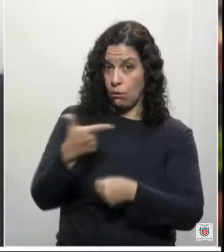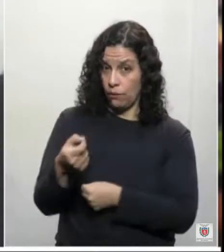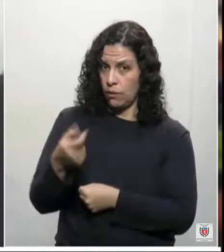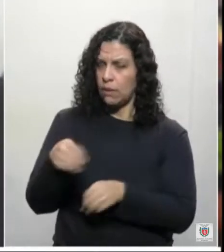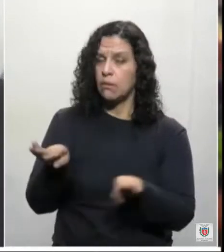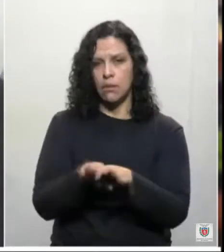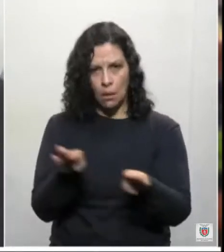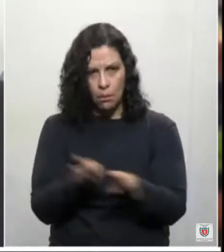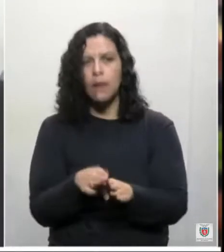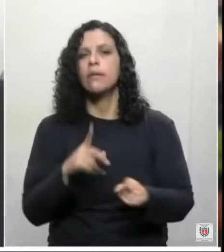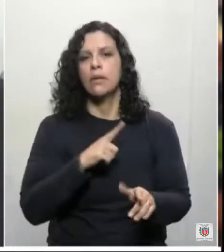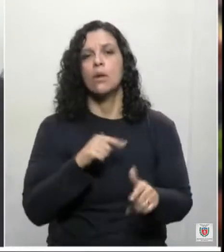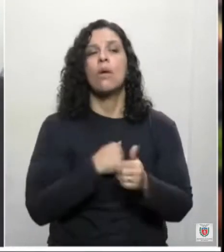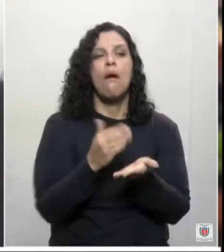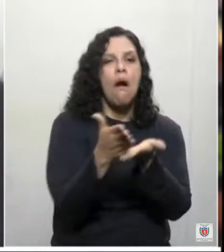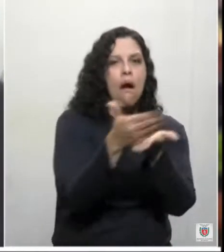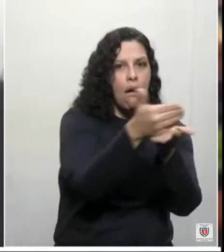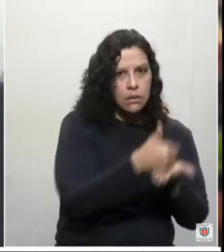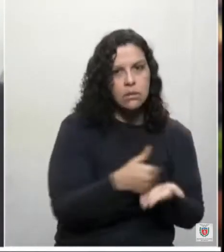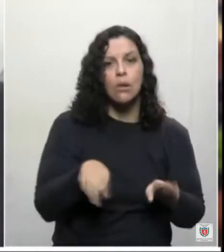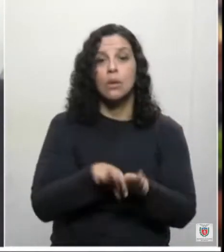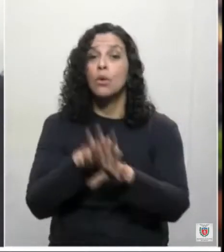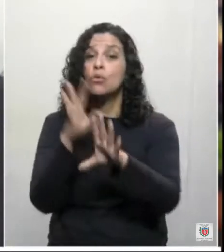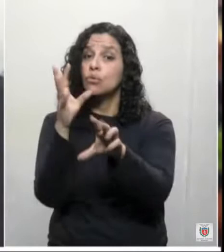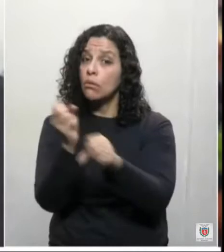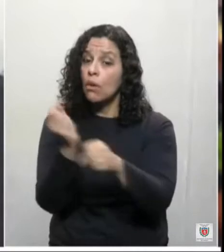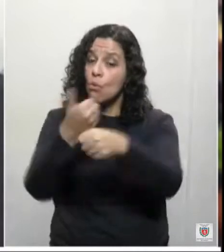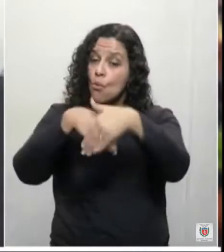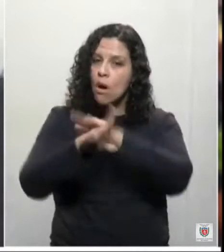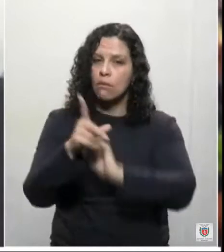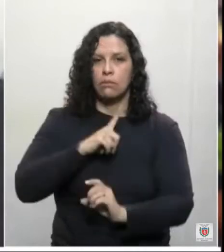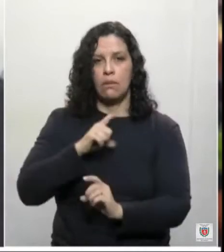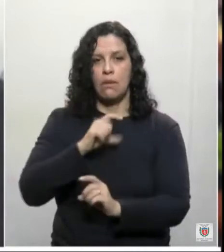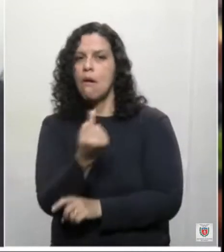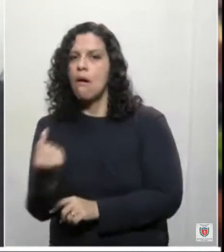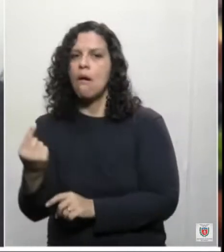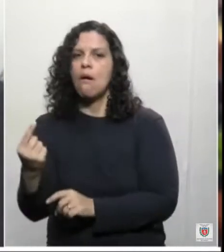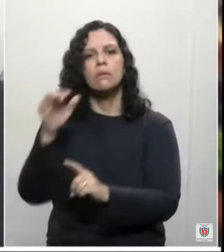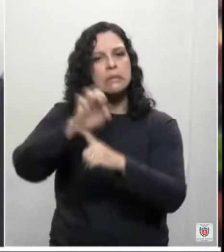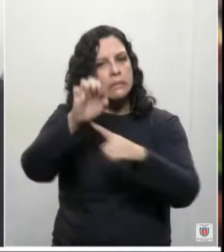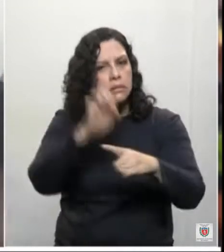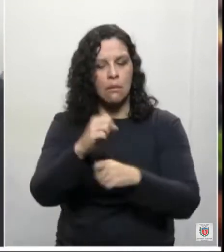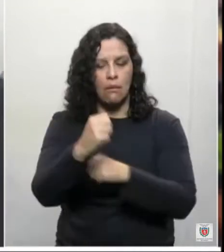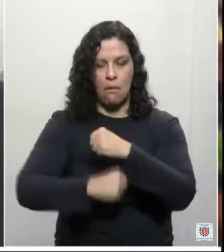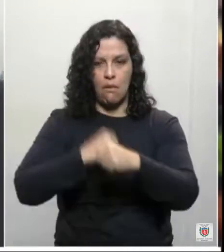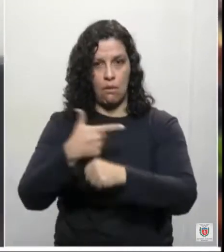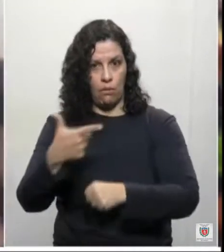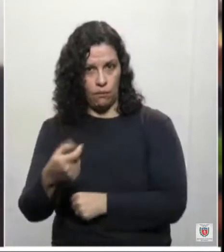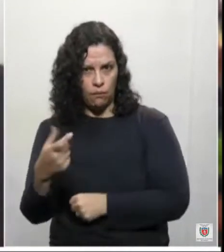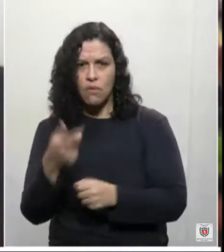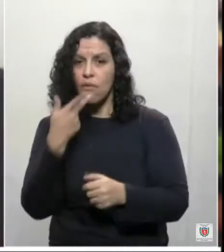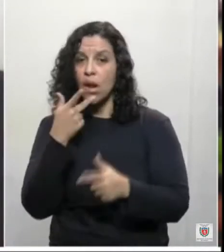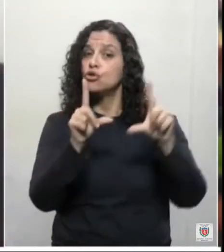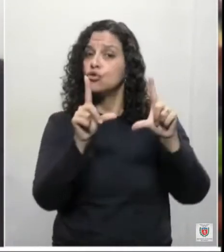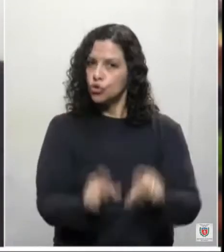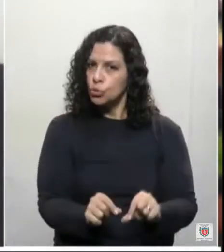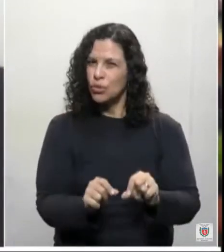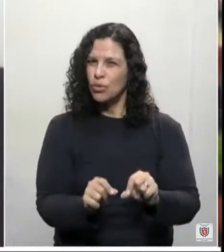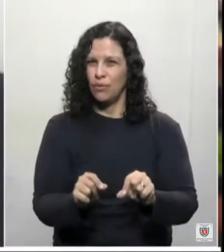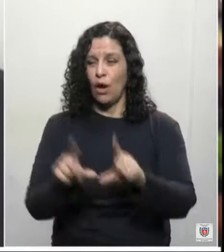isso impactará na arrecadação e nas receitas correntes realizadas neste ano, devem ser inferiores,